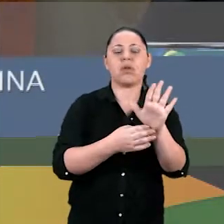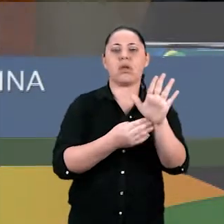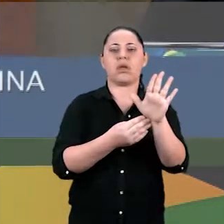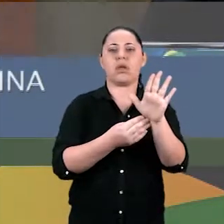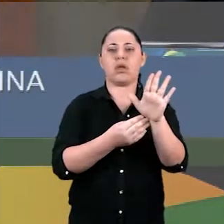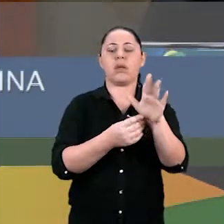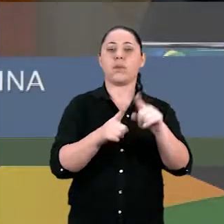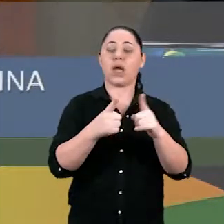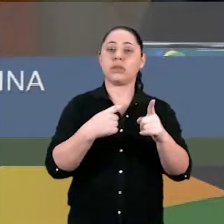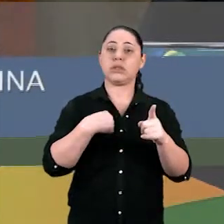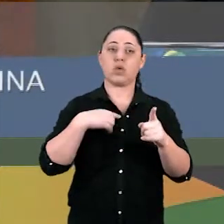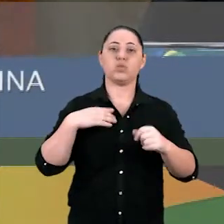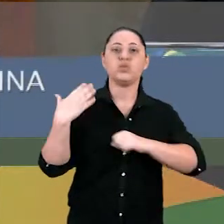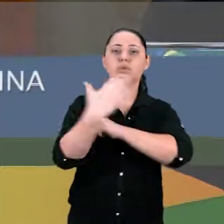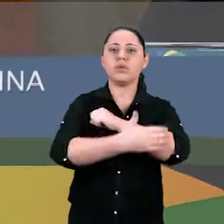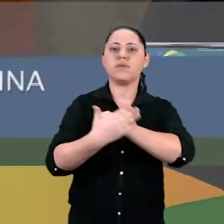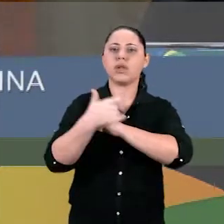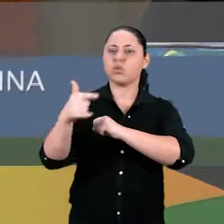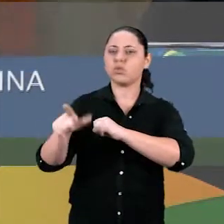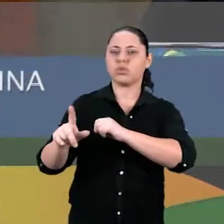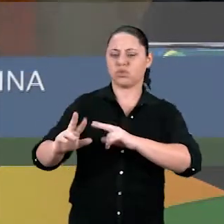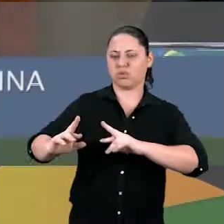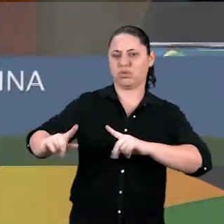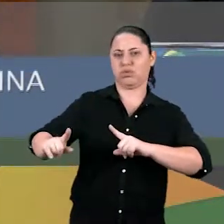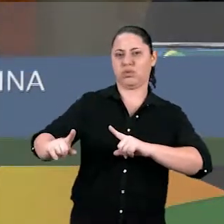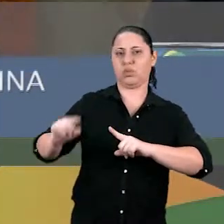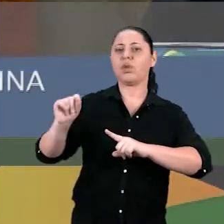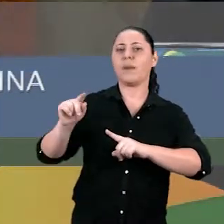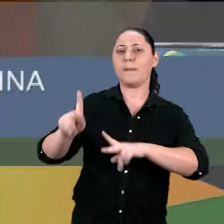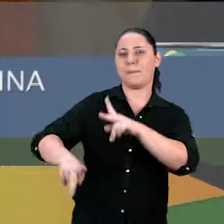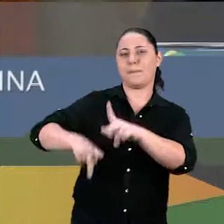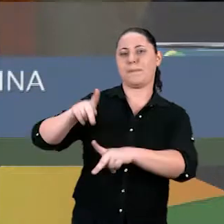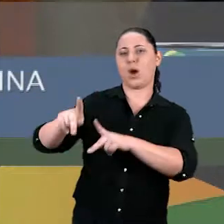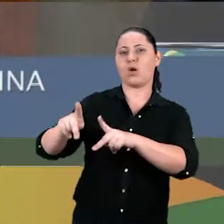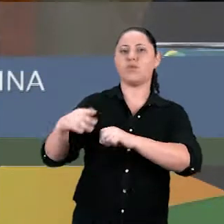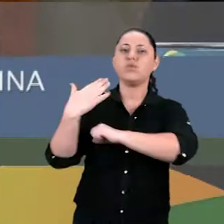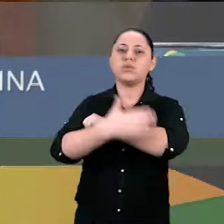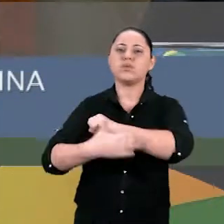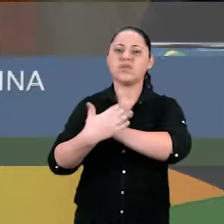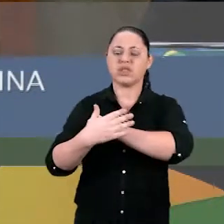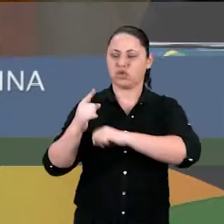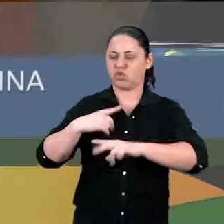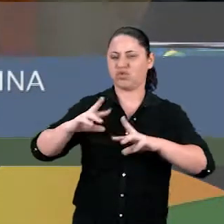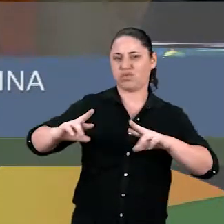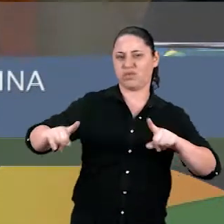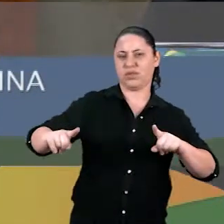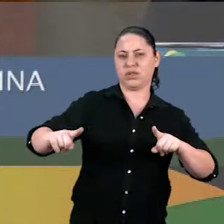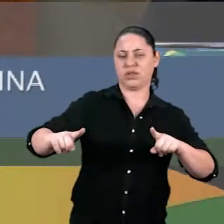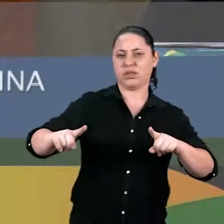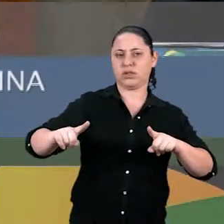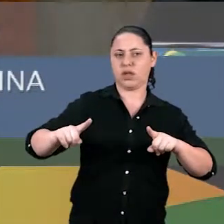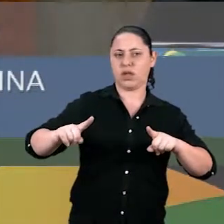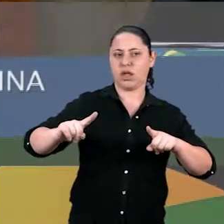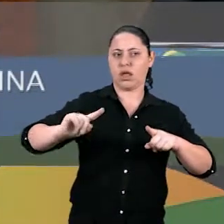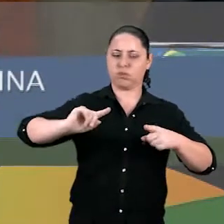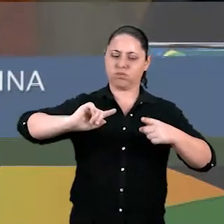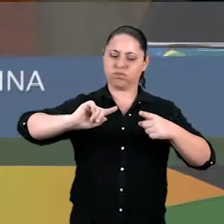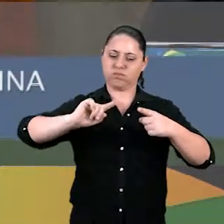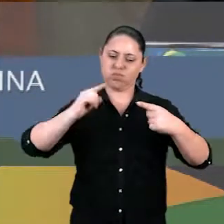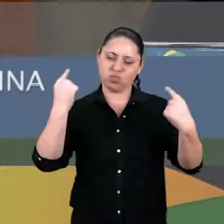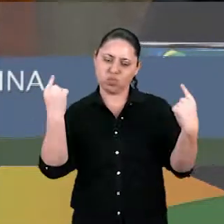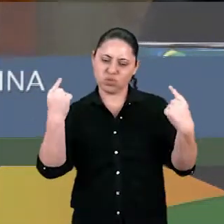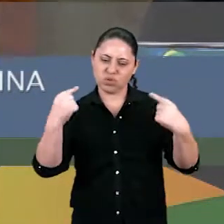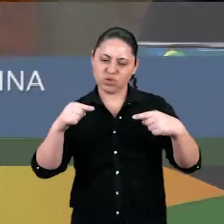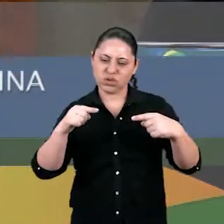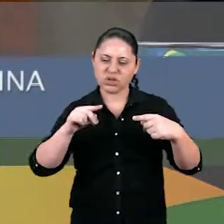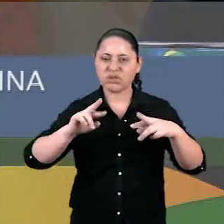talvez aqui eu defenda algo que vai na contramão daquilo que a maioria das pessoas defende. Me parece que, ao contrário do que muitos